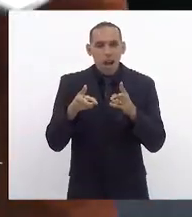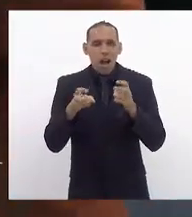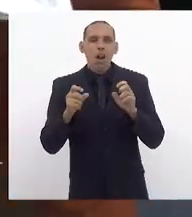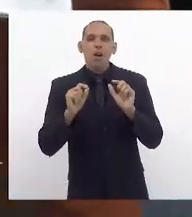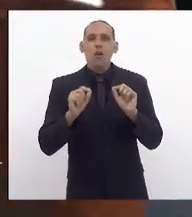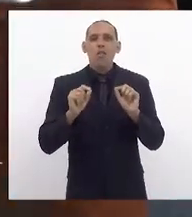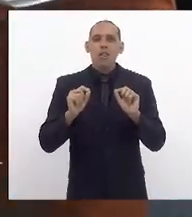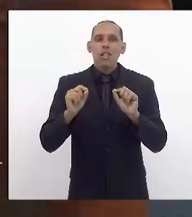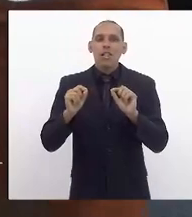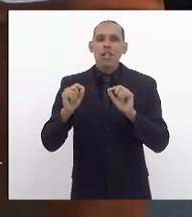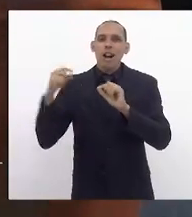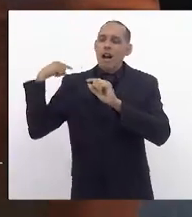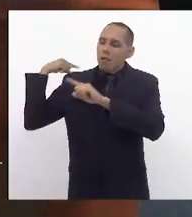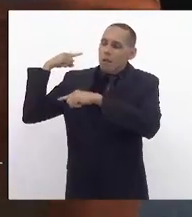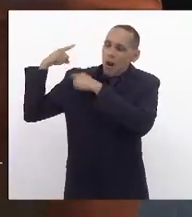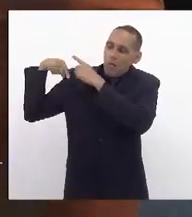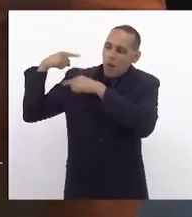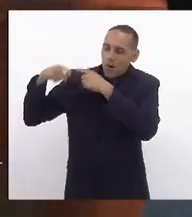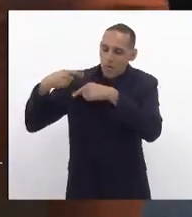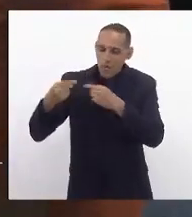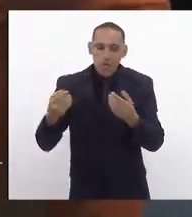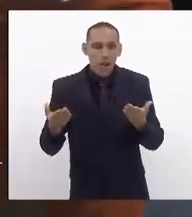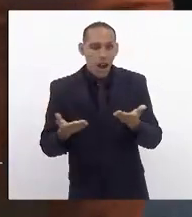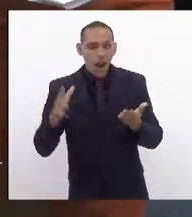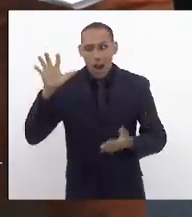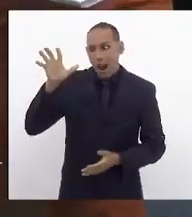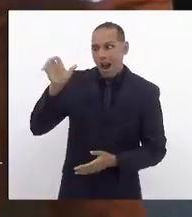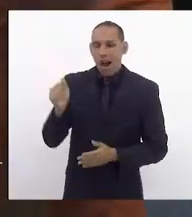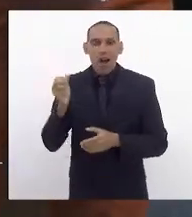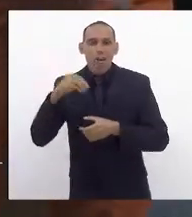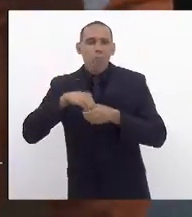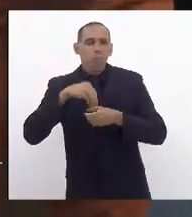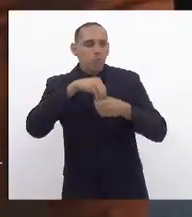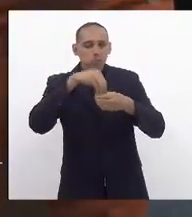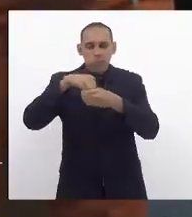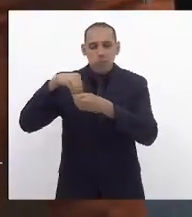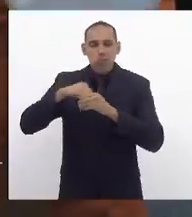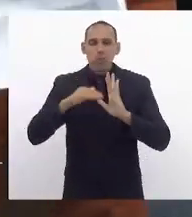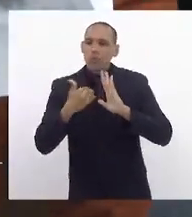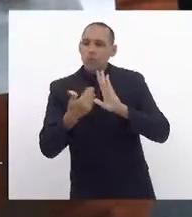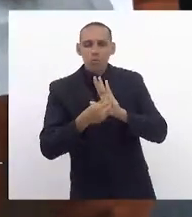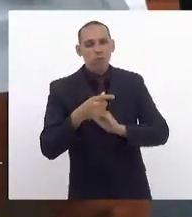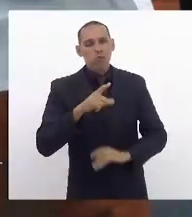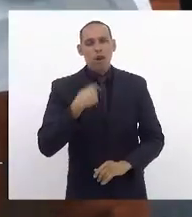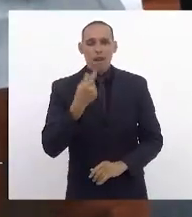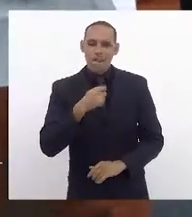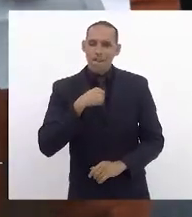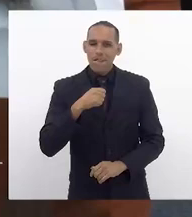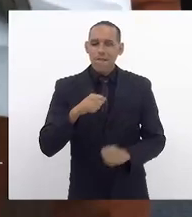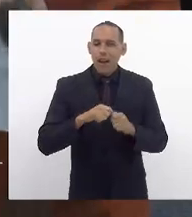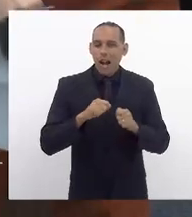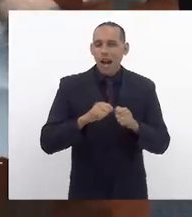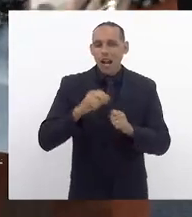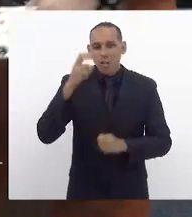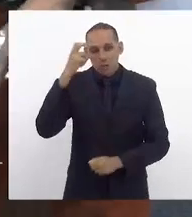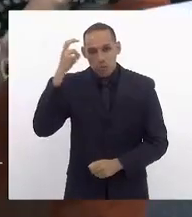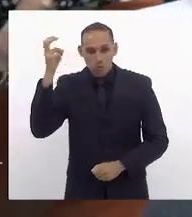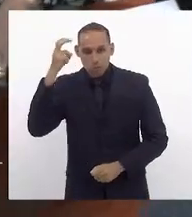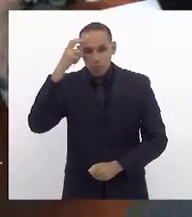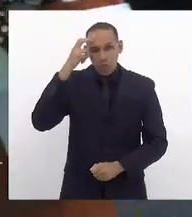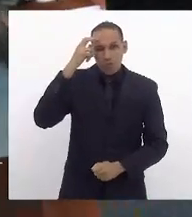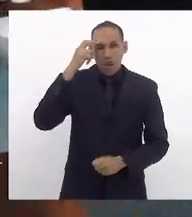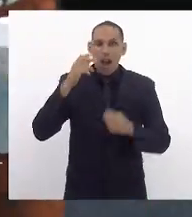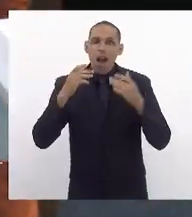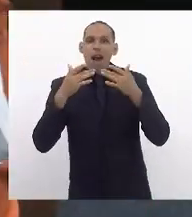nossa ancestralidade africana em tudo que fazemos, seja na cultura, seja nas artes, seja